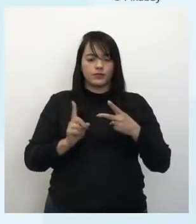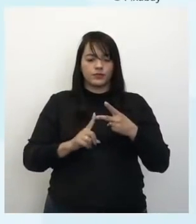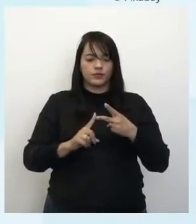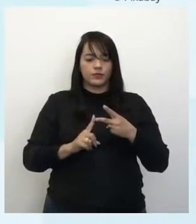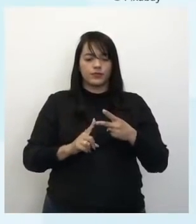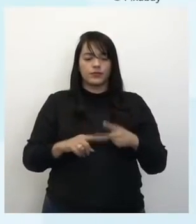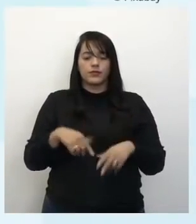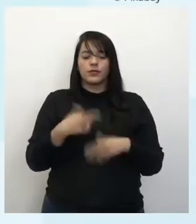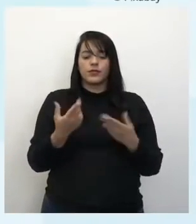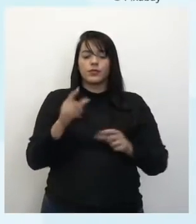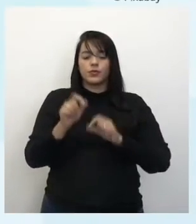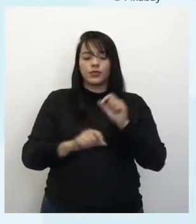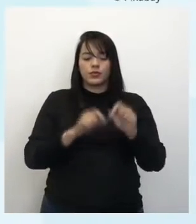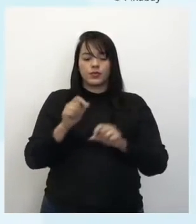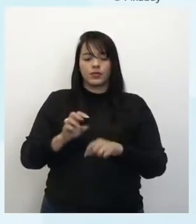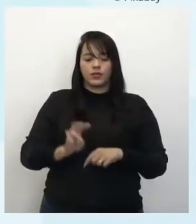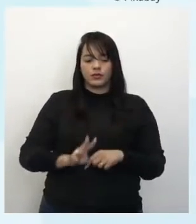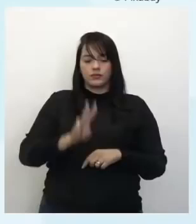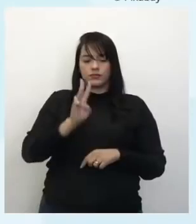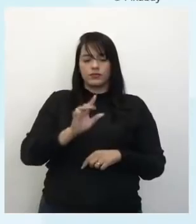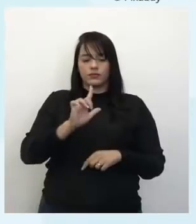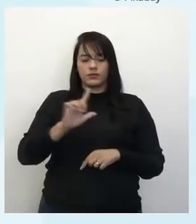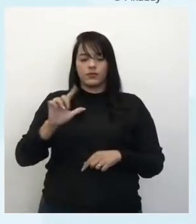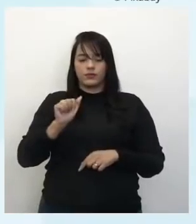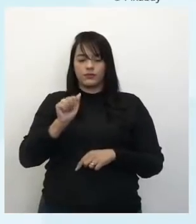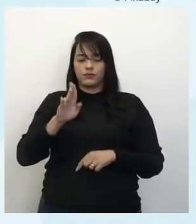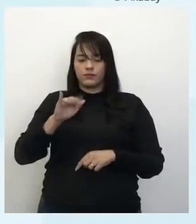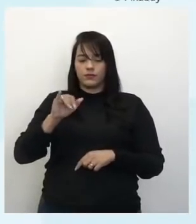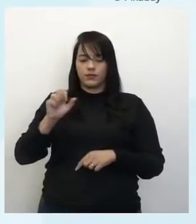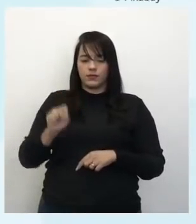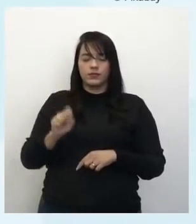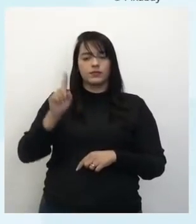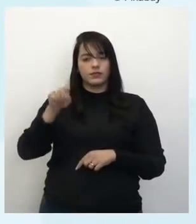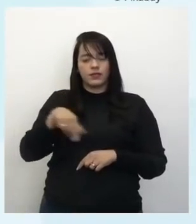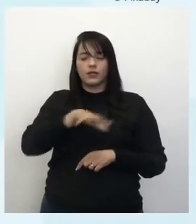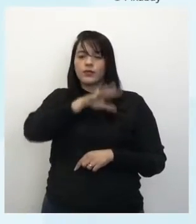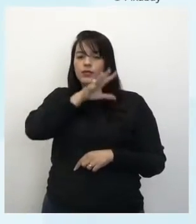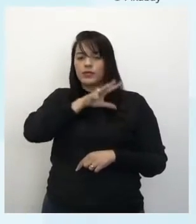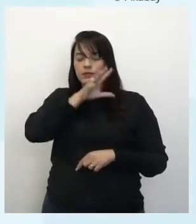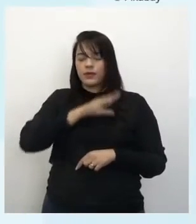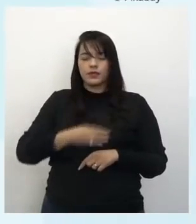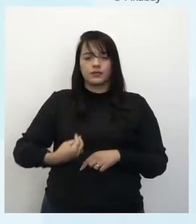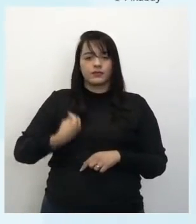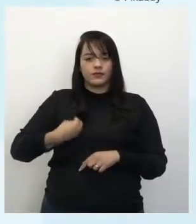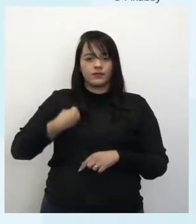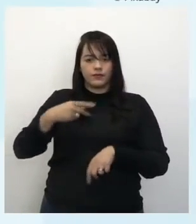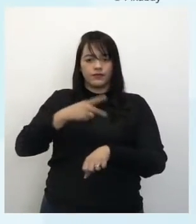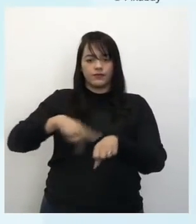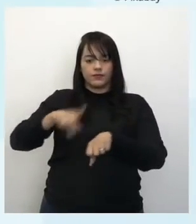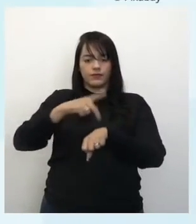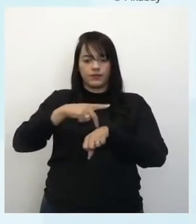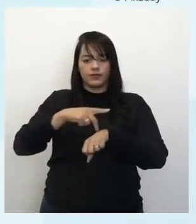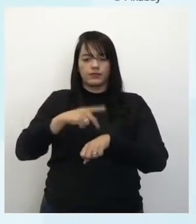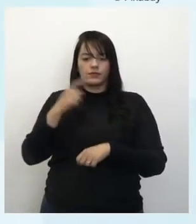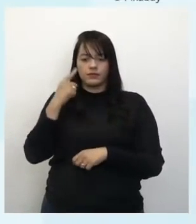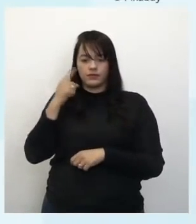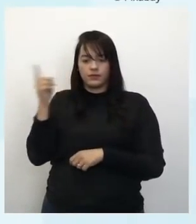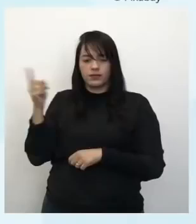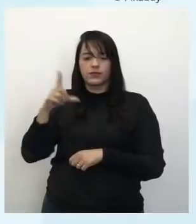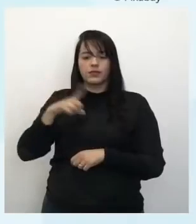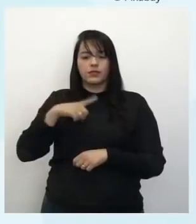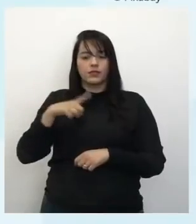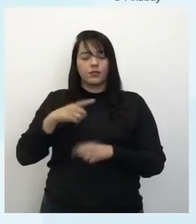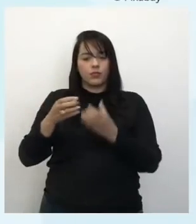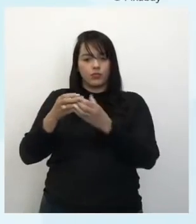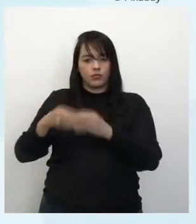são os wallabies wagons? Então, são os animais do país, que são os animais que eles botam ovo.